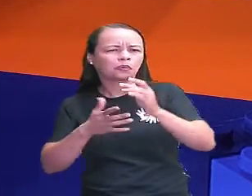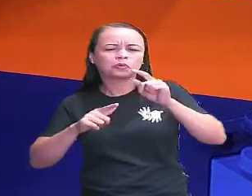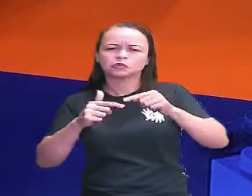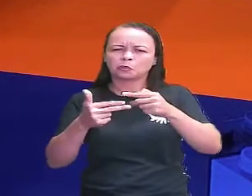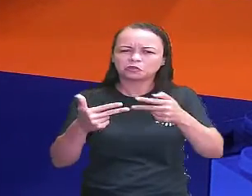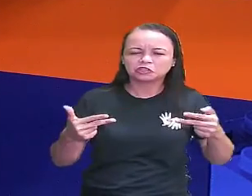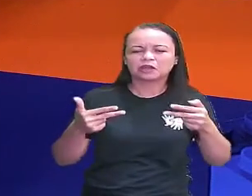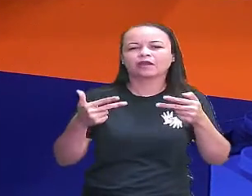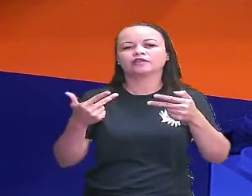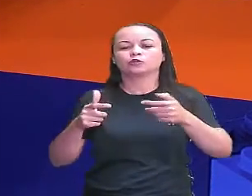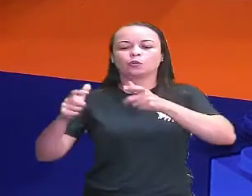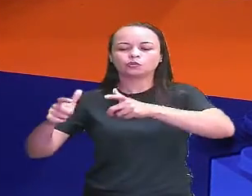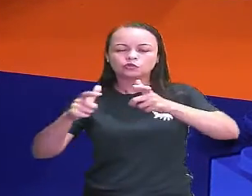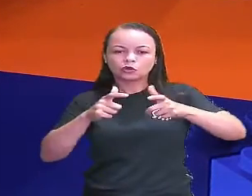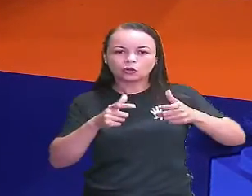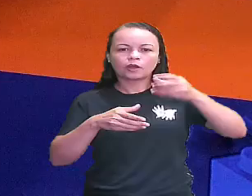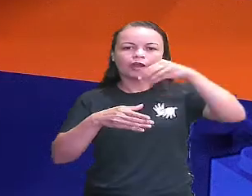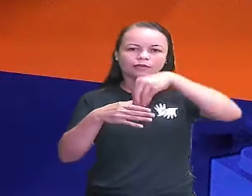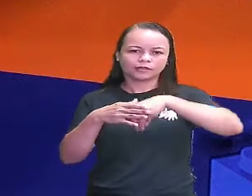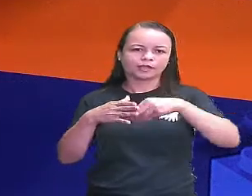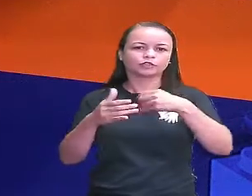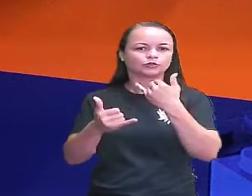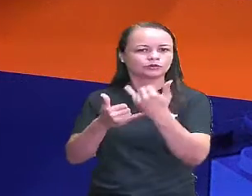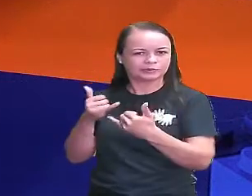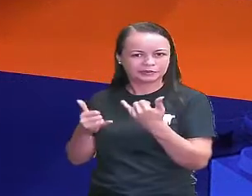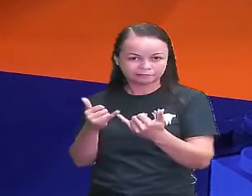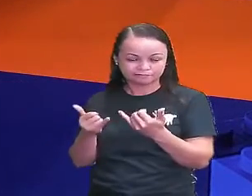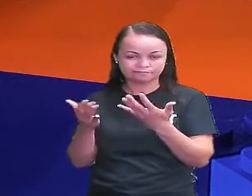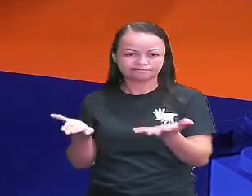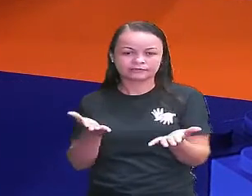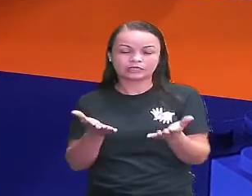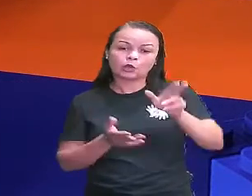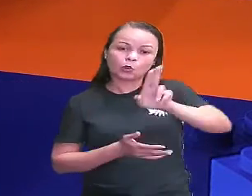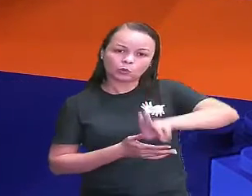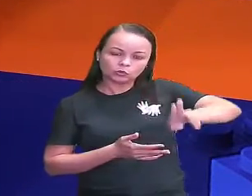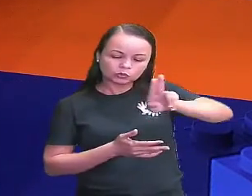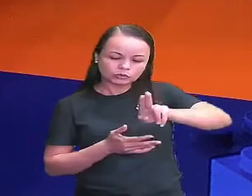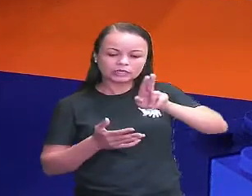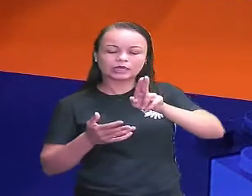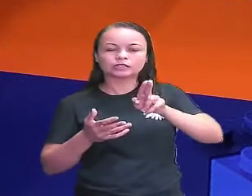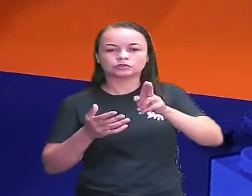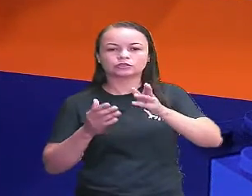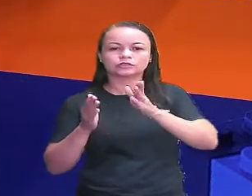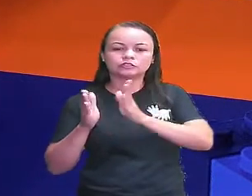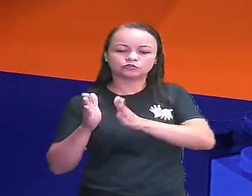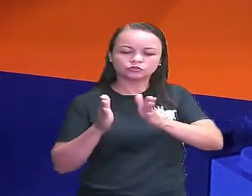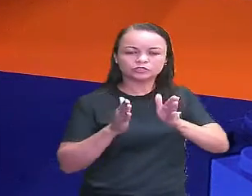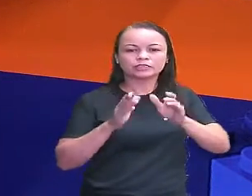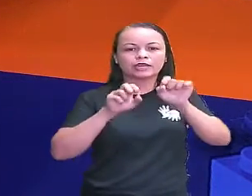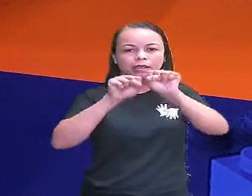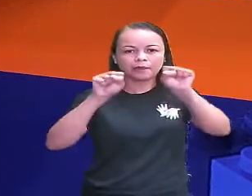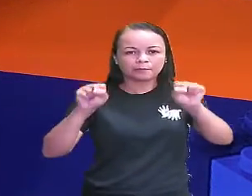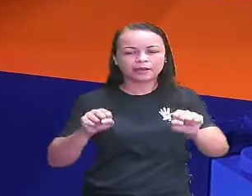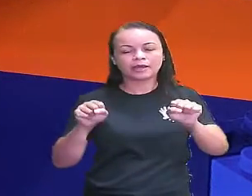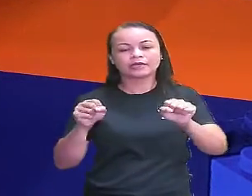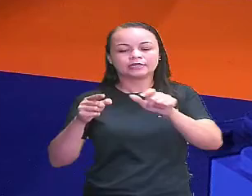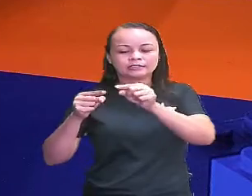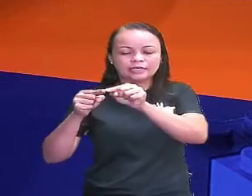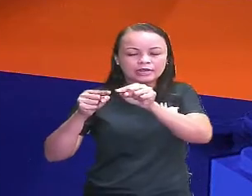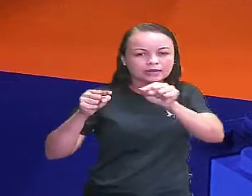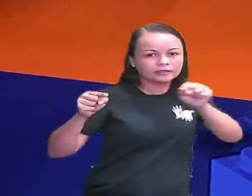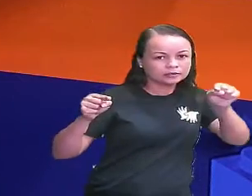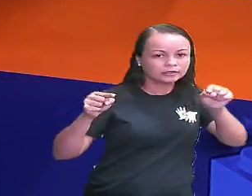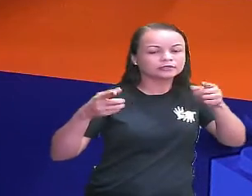alguns locais dentro do jogo, usando o sistema de linhas e de colunas, que isso é